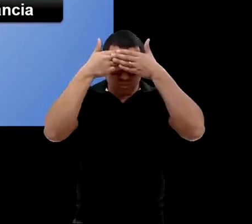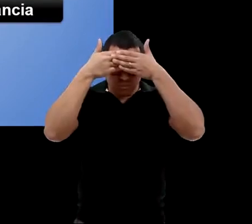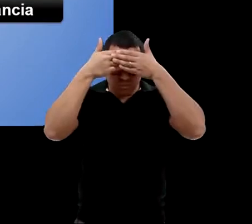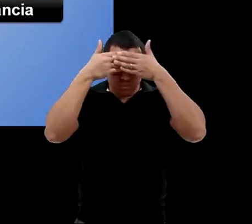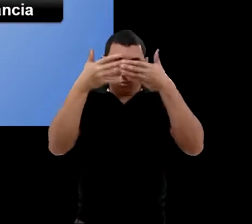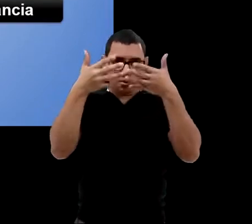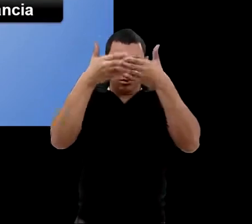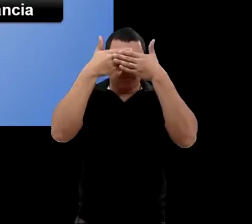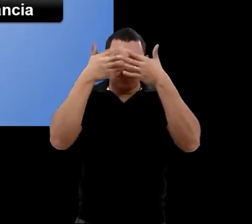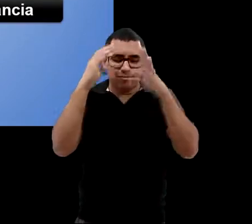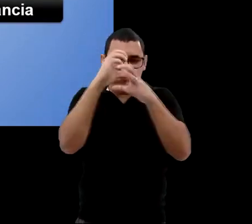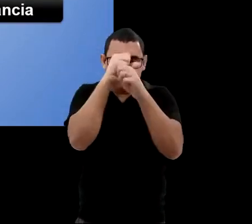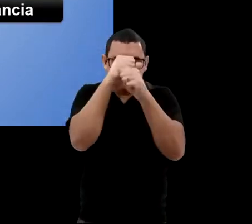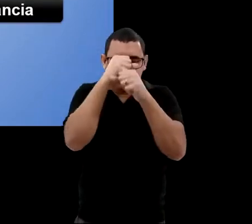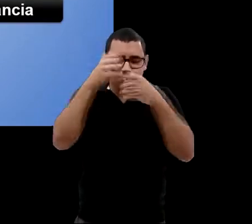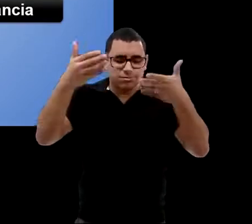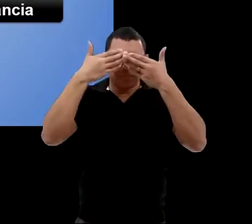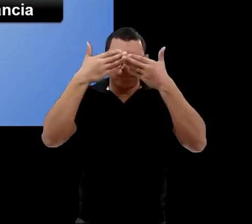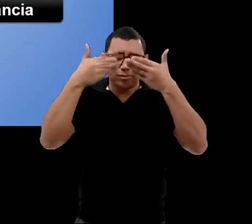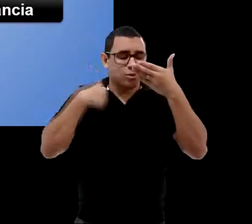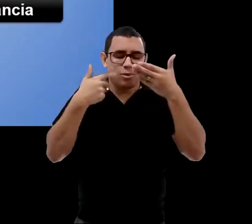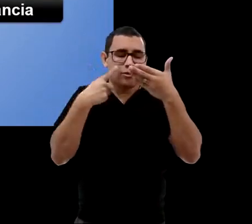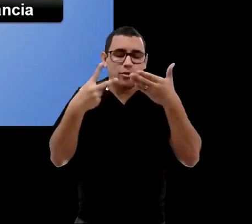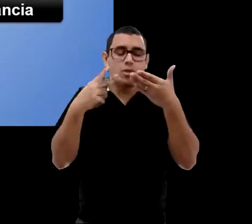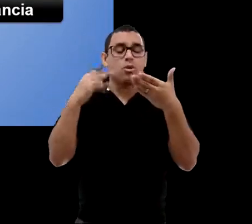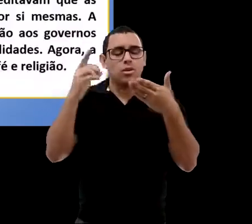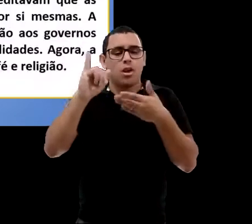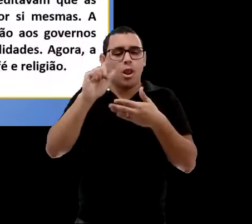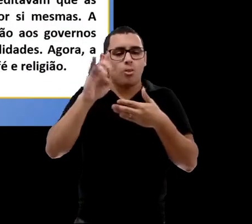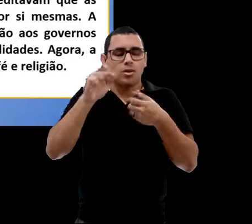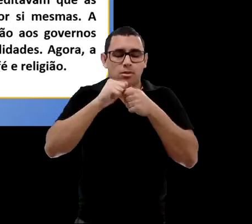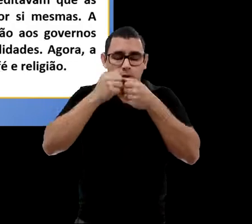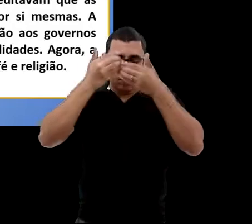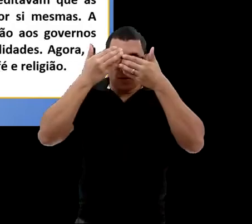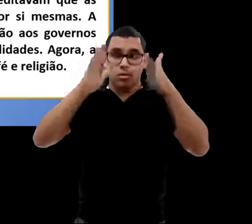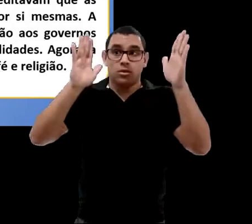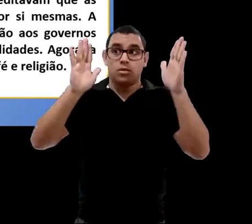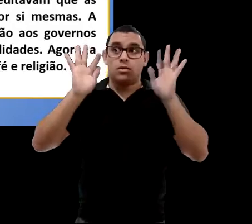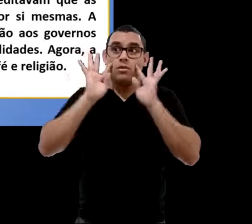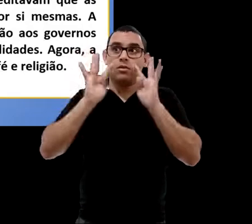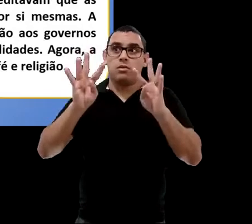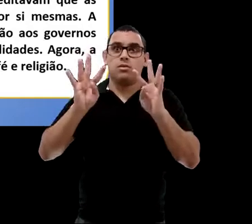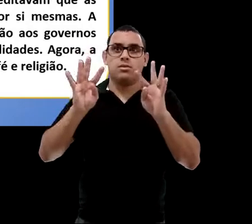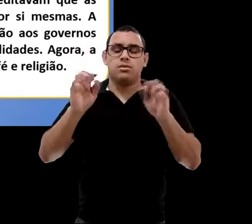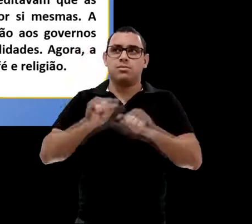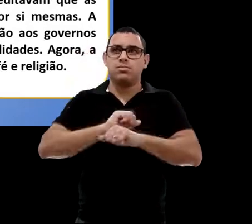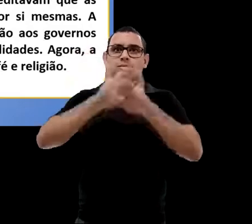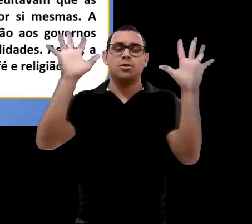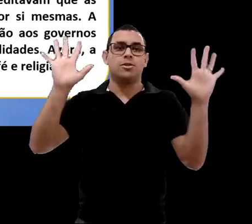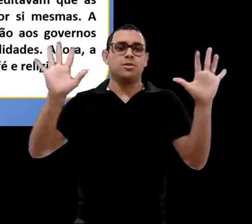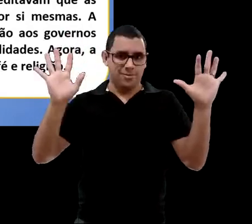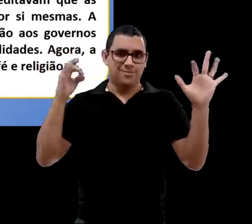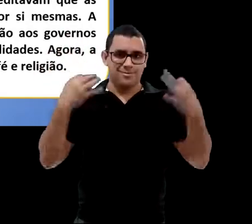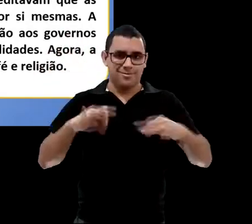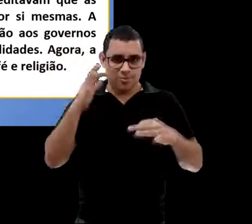pessoas serem diferentes, elas viverem no misticismo, né? Superstição, essas coisas. certo? Então, iluminar significava combater